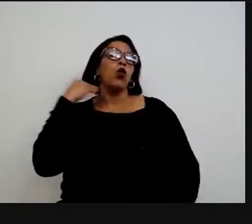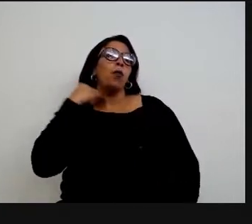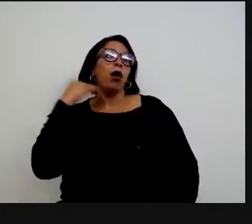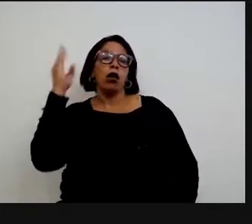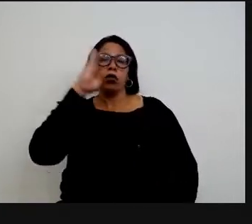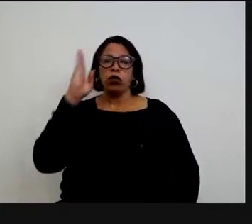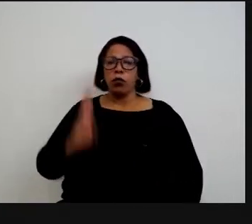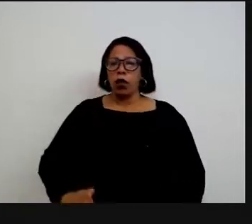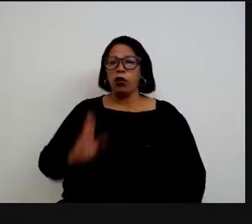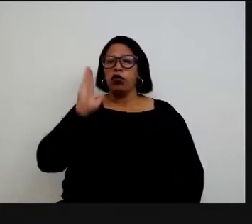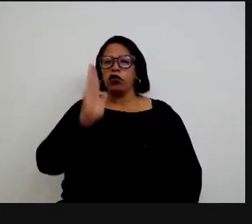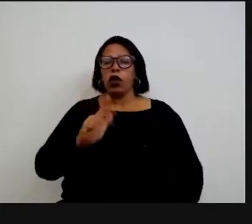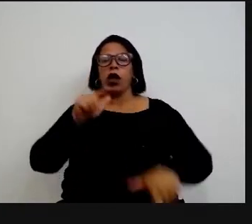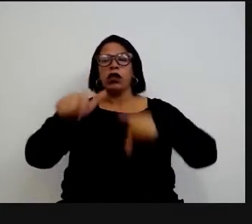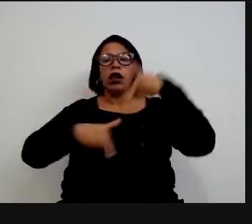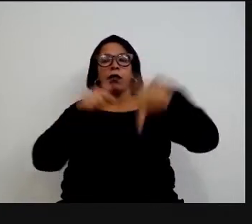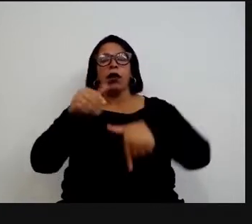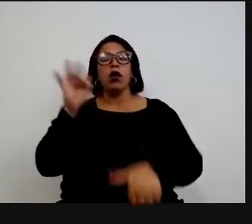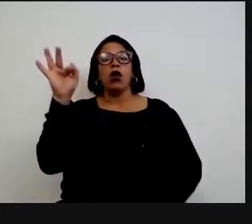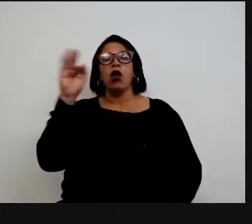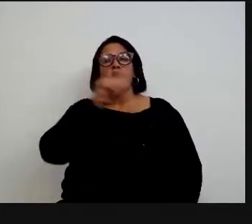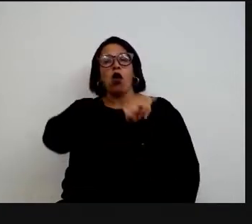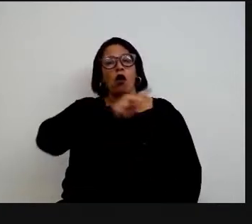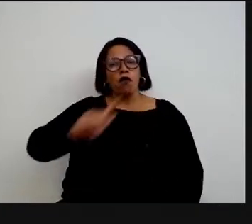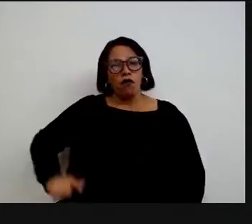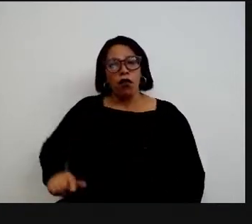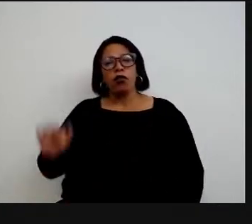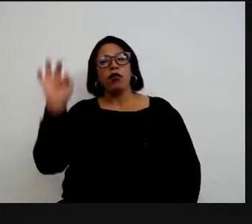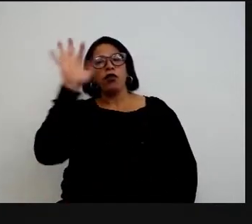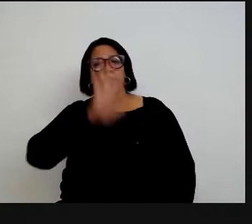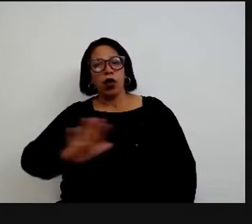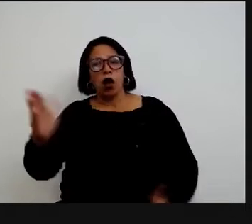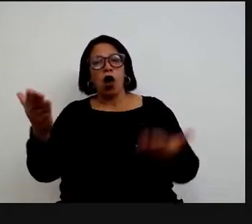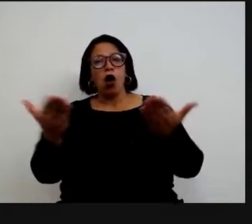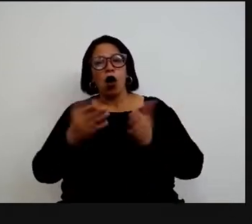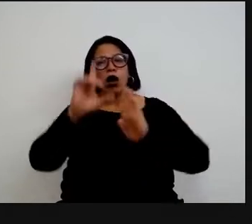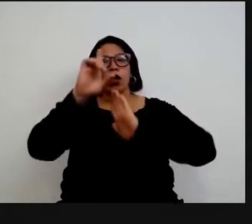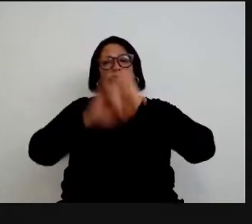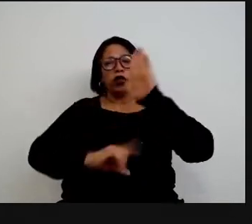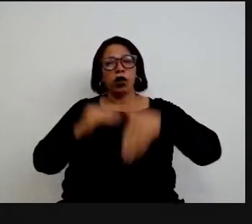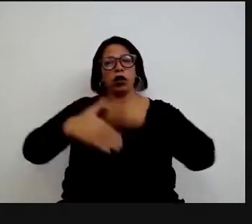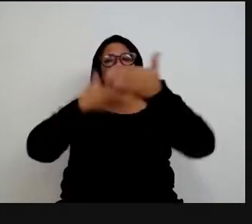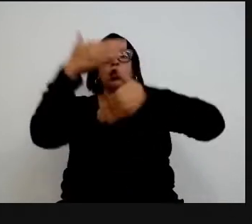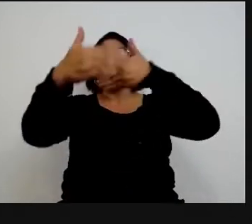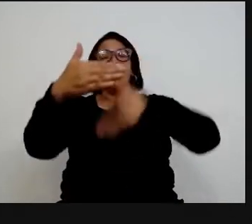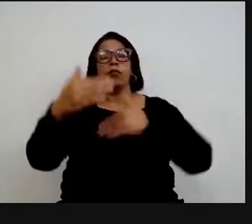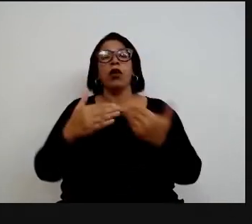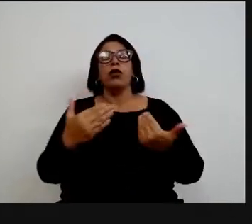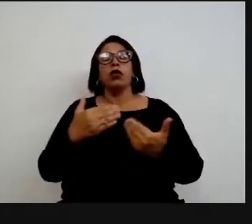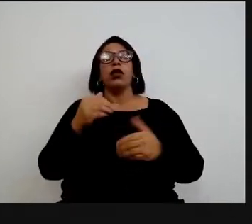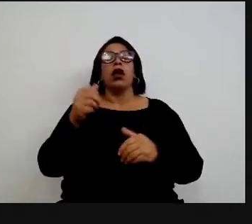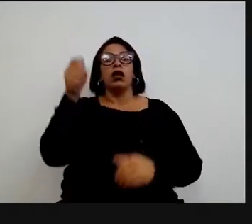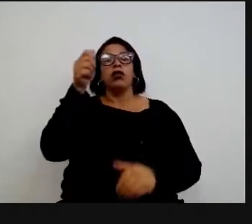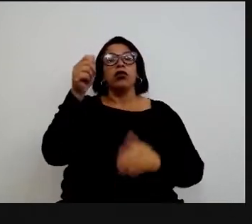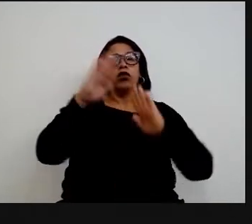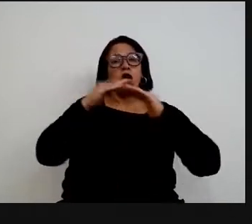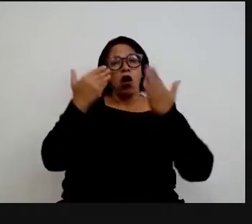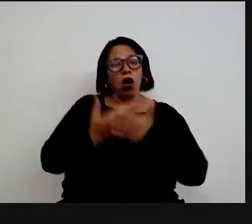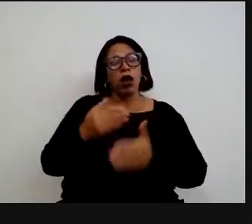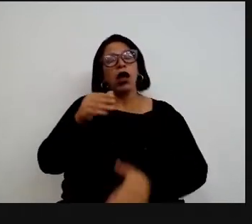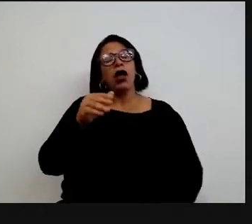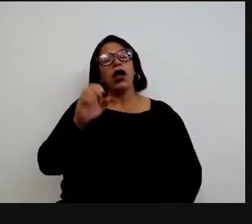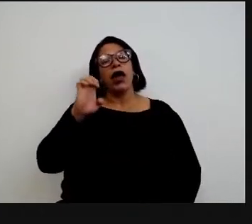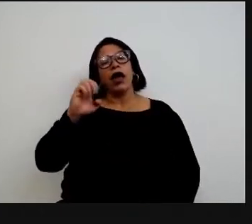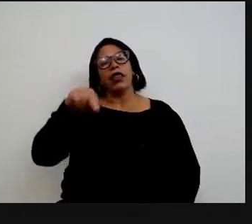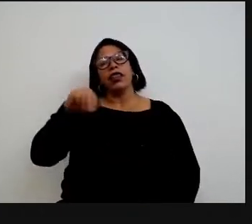diversos cargos de direção no Governo Federal e atualmente é diretor de Desenvolvimento Profissional da Escola Nacional de